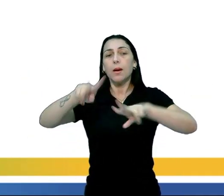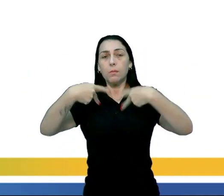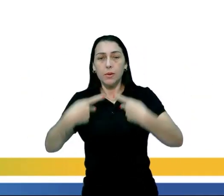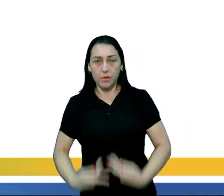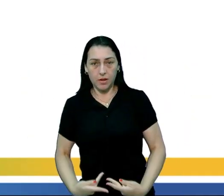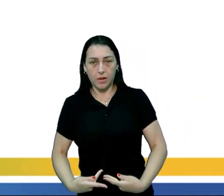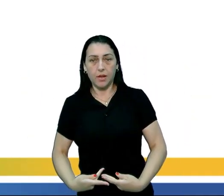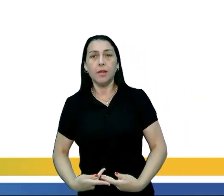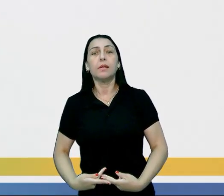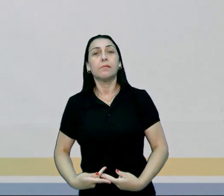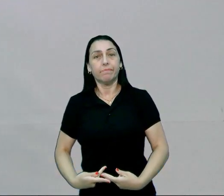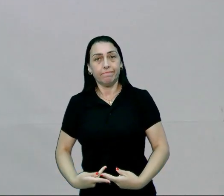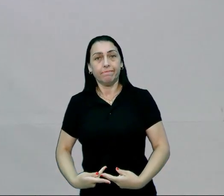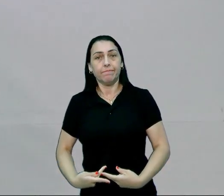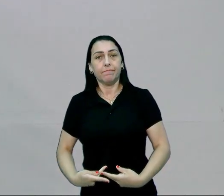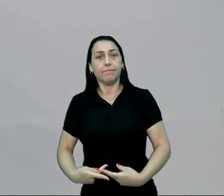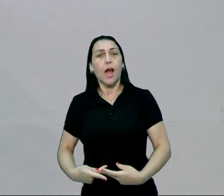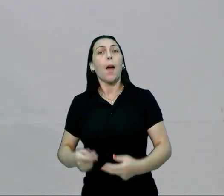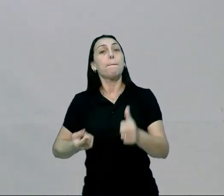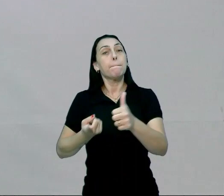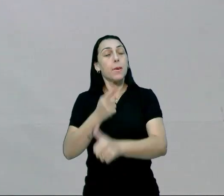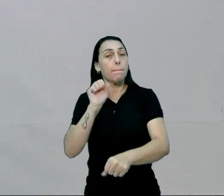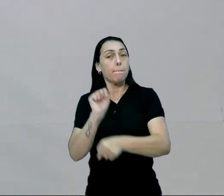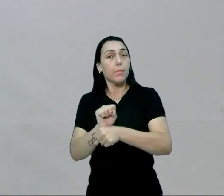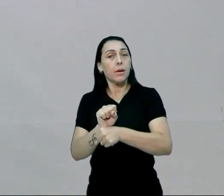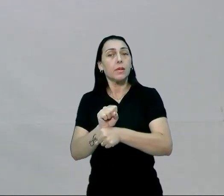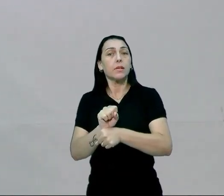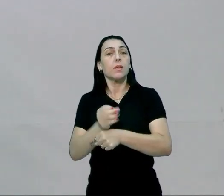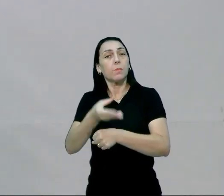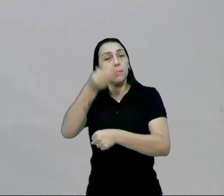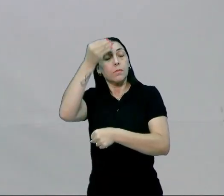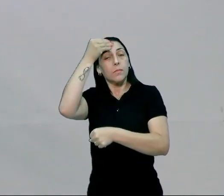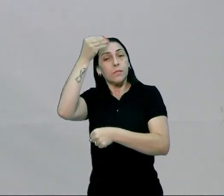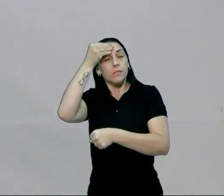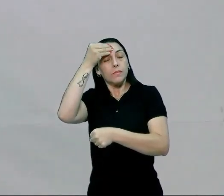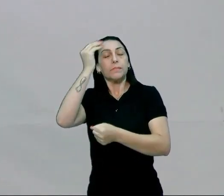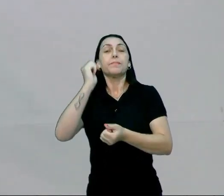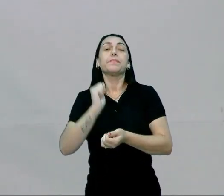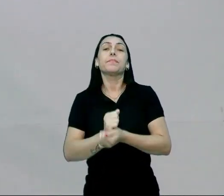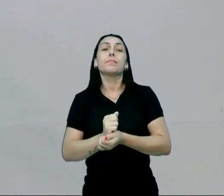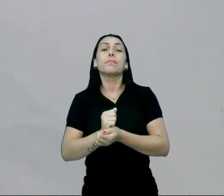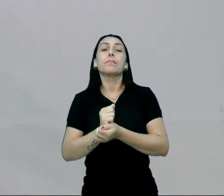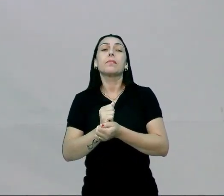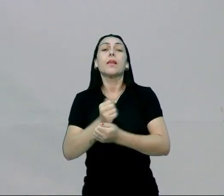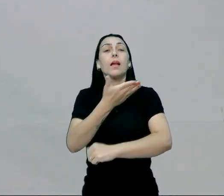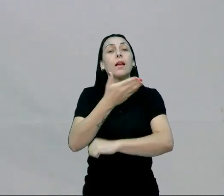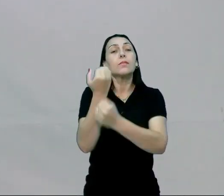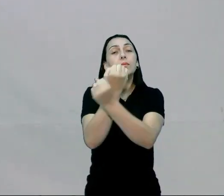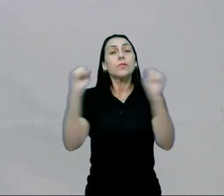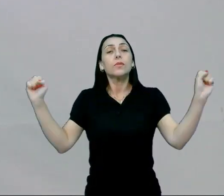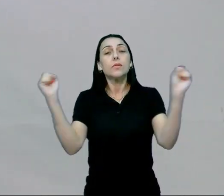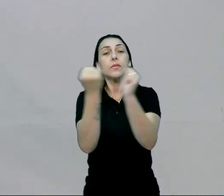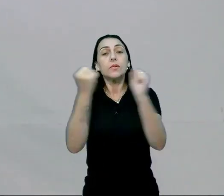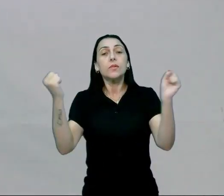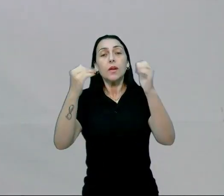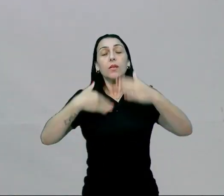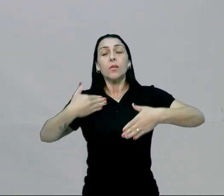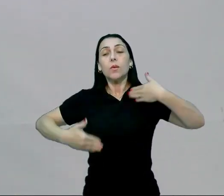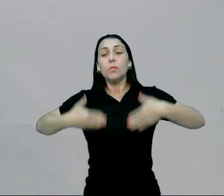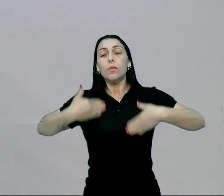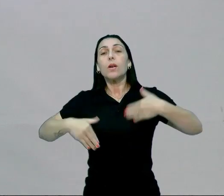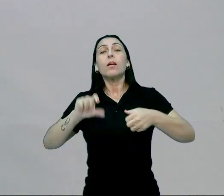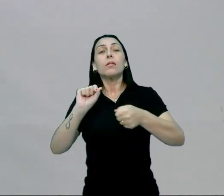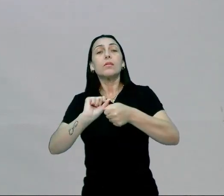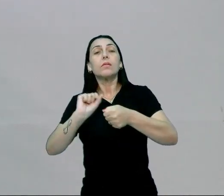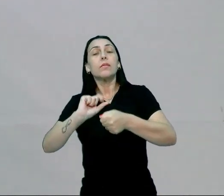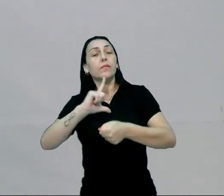pela humanidade. Então aqui a gente já faz a nossa primeira pausa, que é só reforçando e fazendo aquele link, a atividade física, toda a ação corporal que a gente